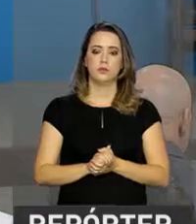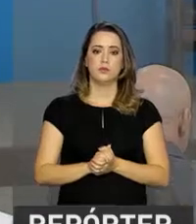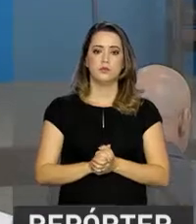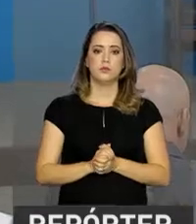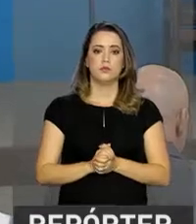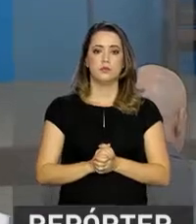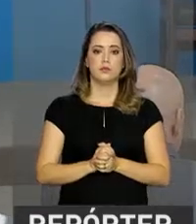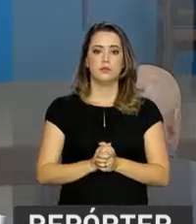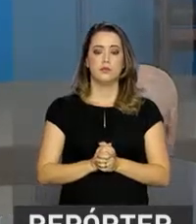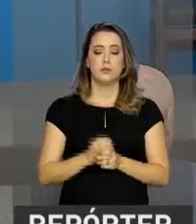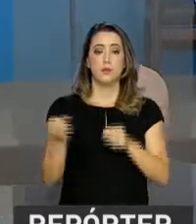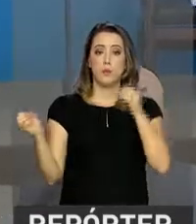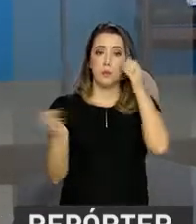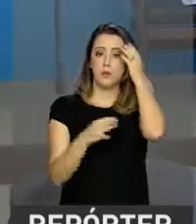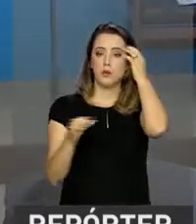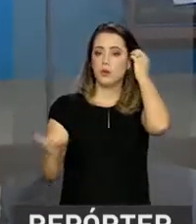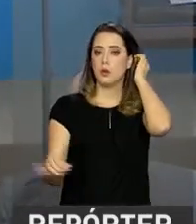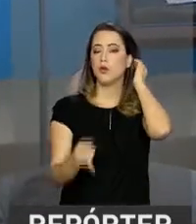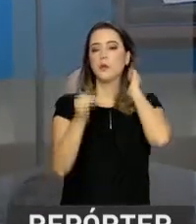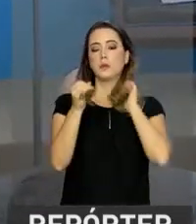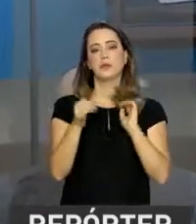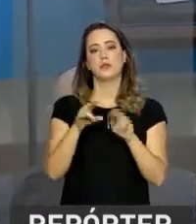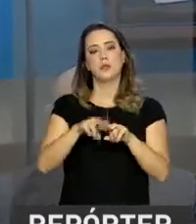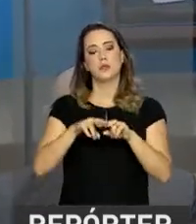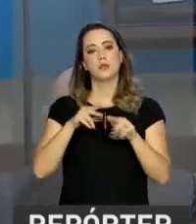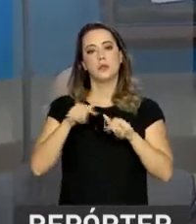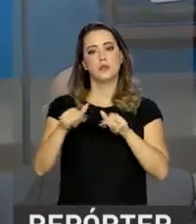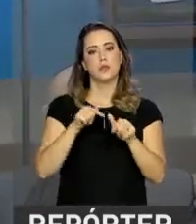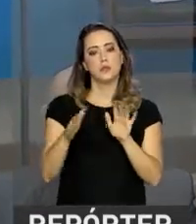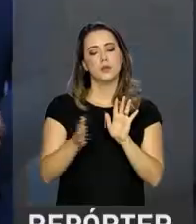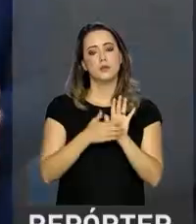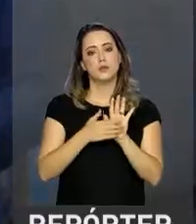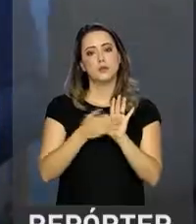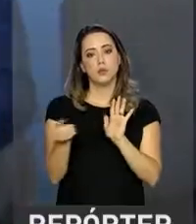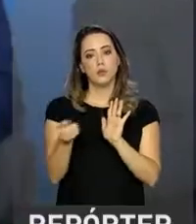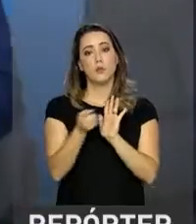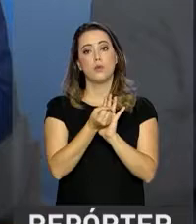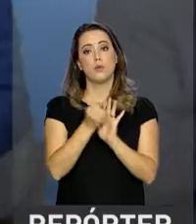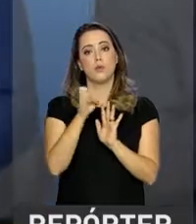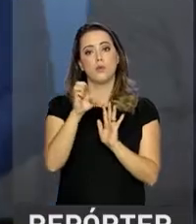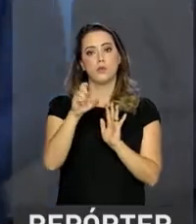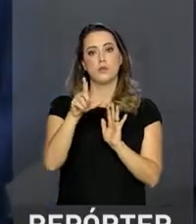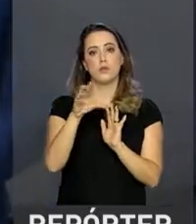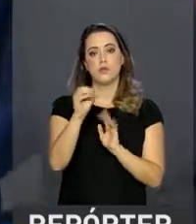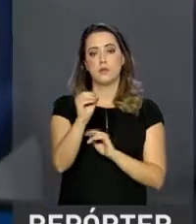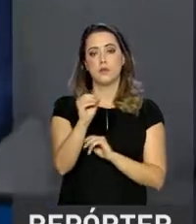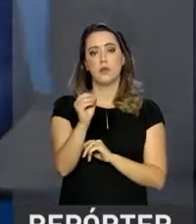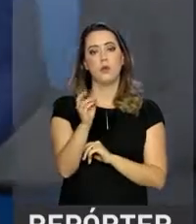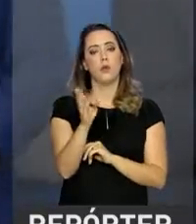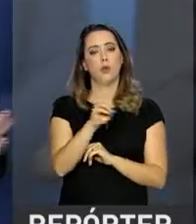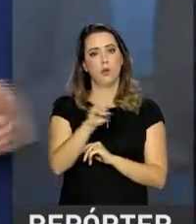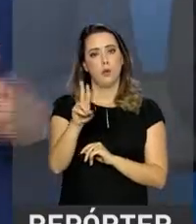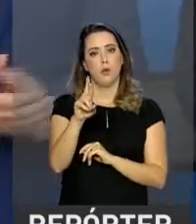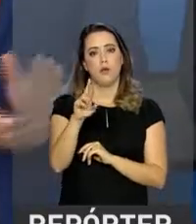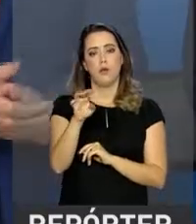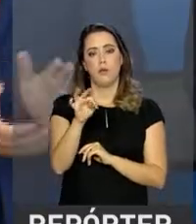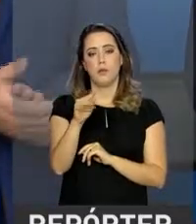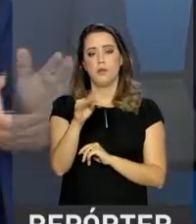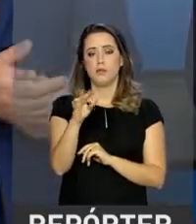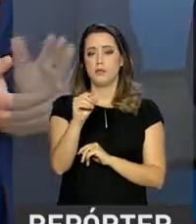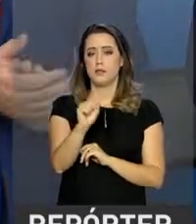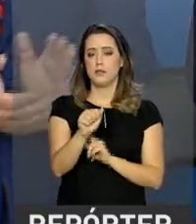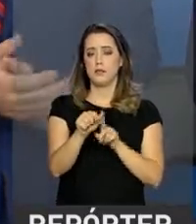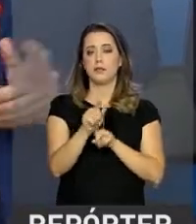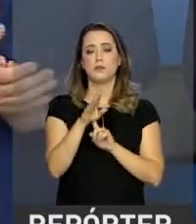uma nova chance pelo trabalho é o que propõe o selo resgata ao reconhecer 112 empresas e instituições